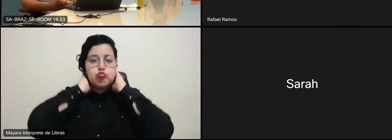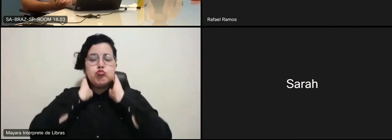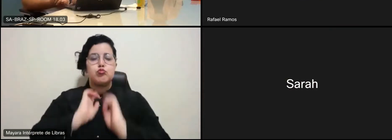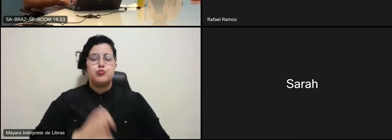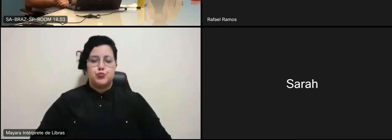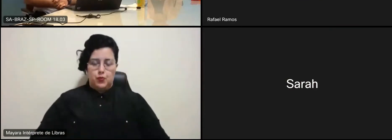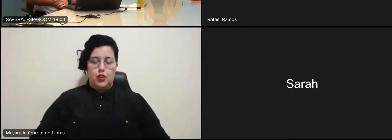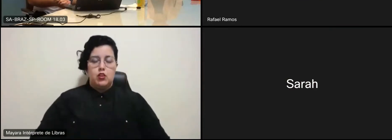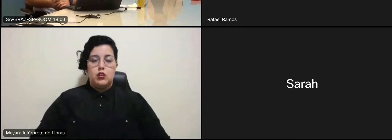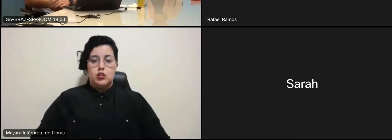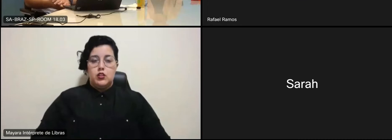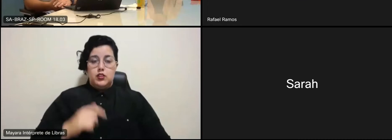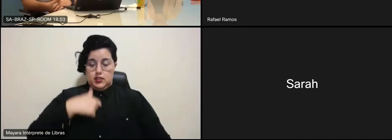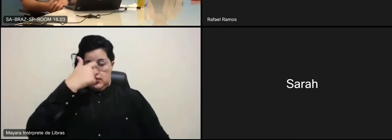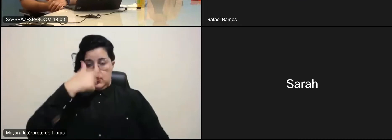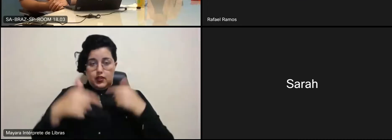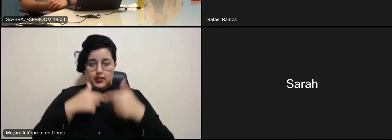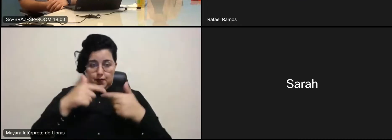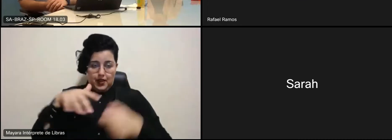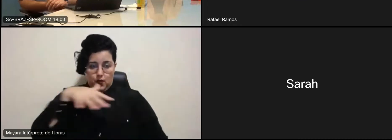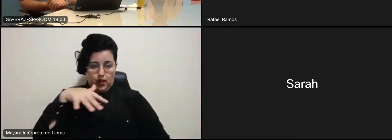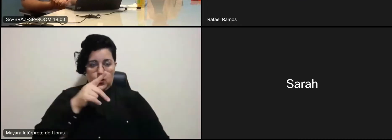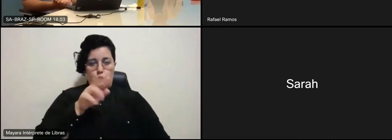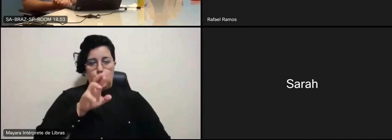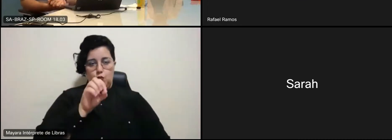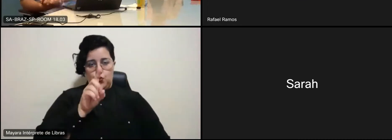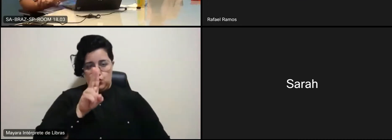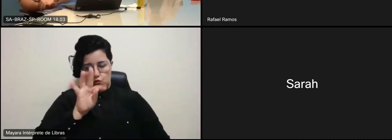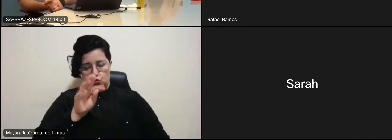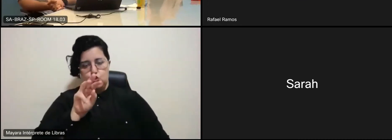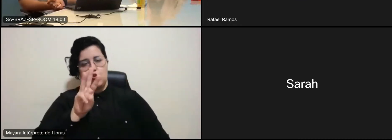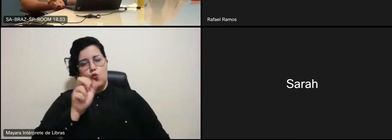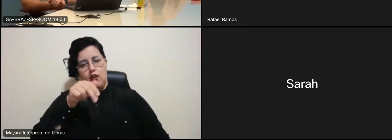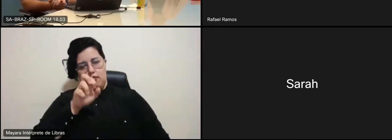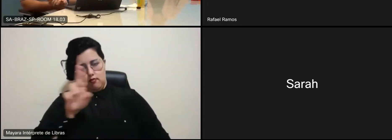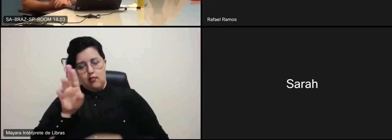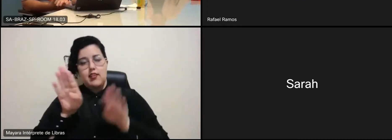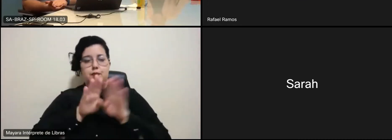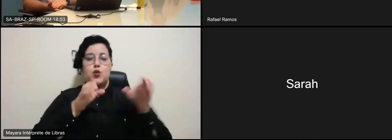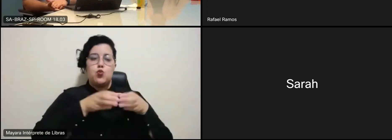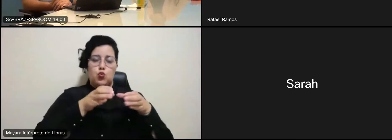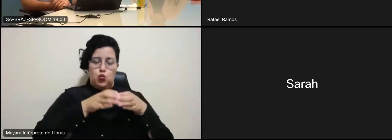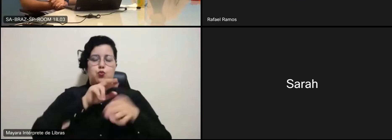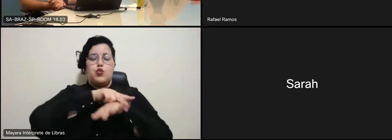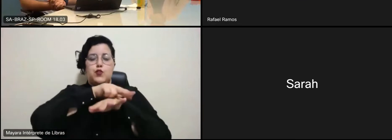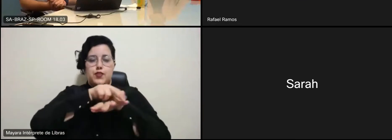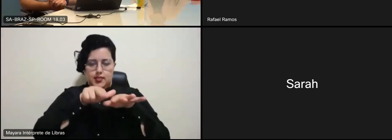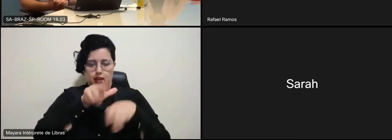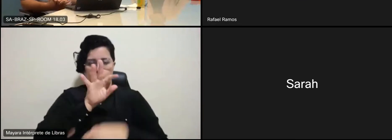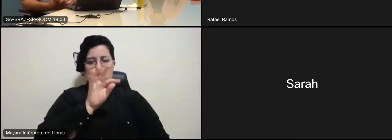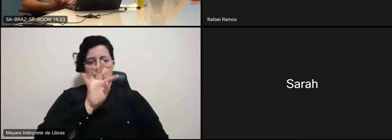Hoje eu trabalho como IT Product Owner na Swiss Re e também participo do nosso comitê de diversidade lá, o Together with